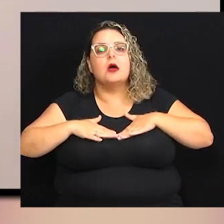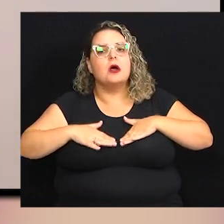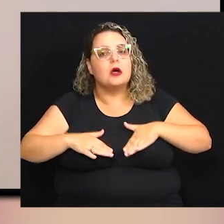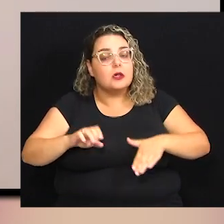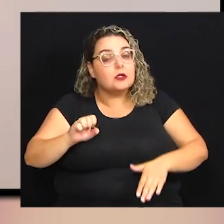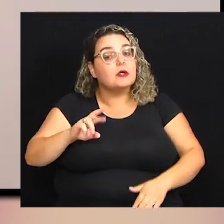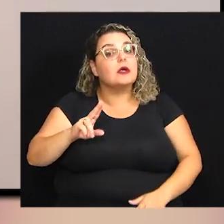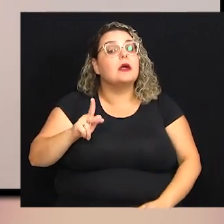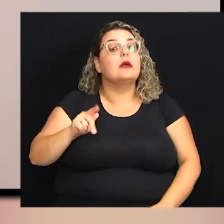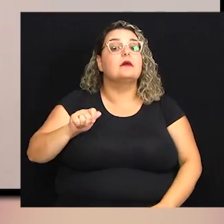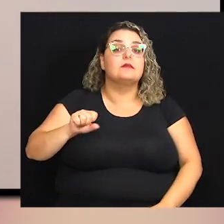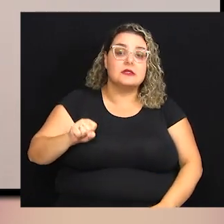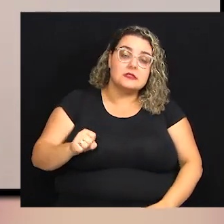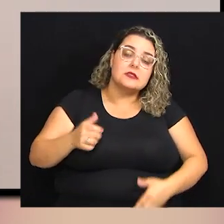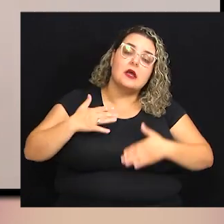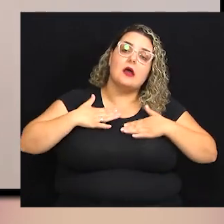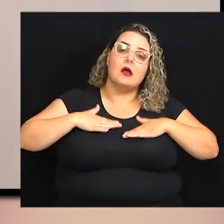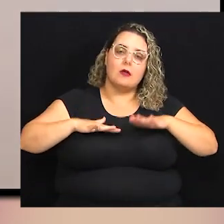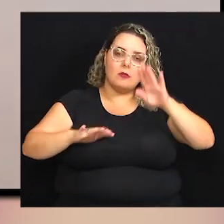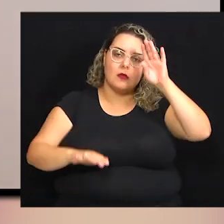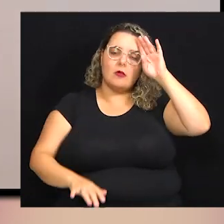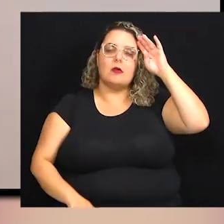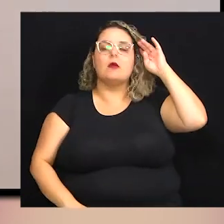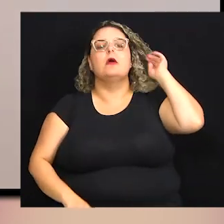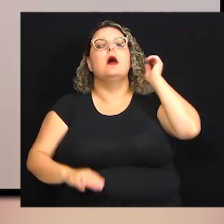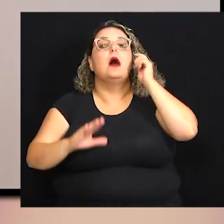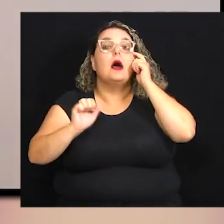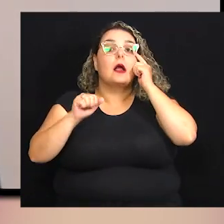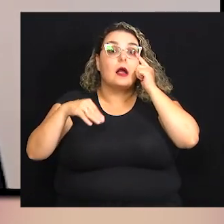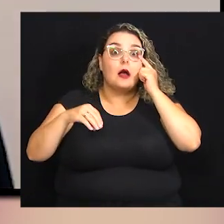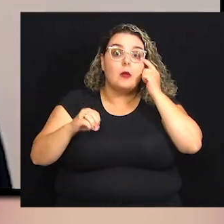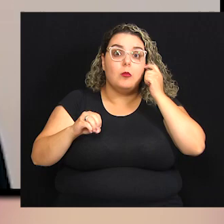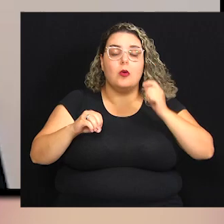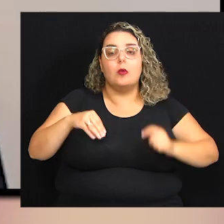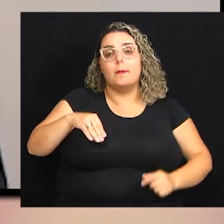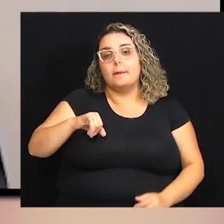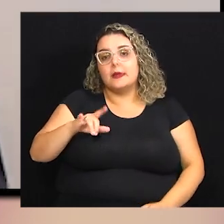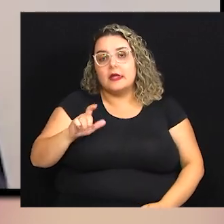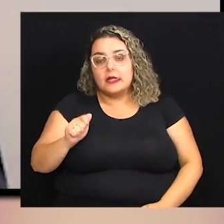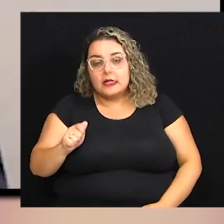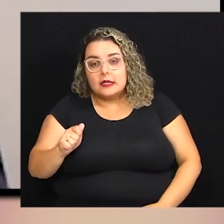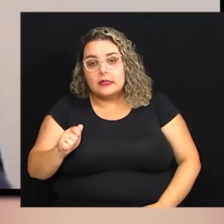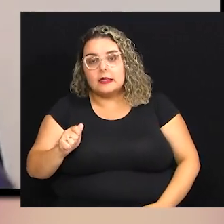de ervas calmantes. Que aí vai ser a camomila,